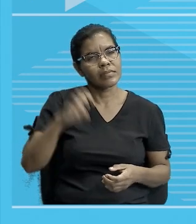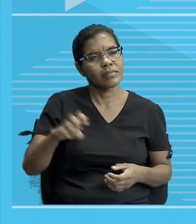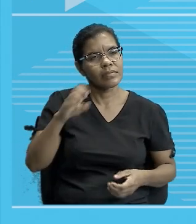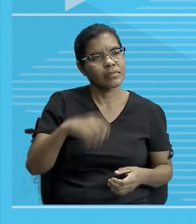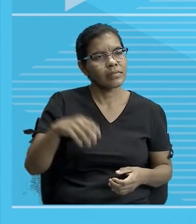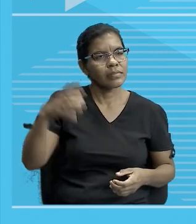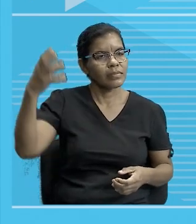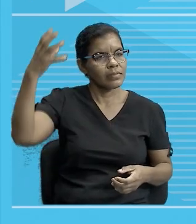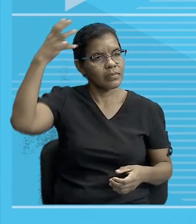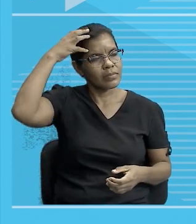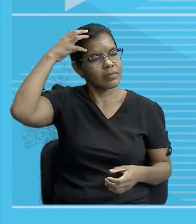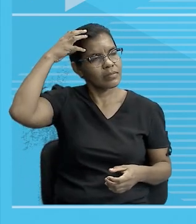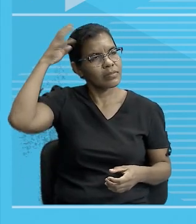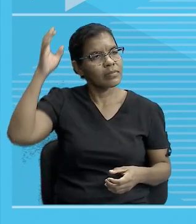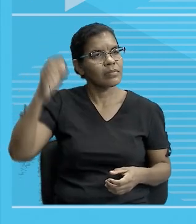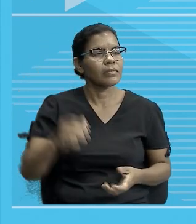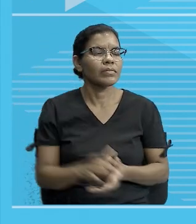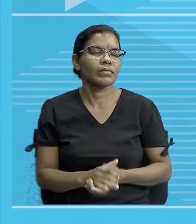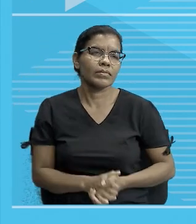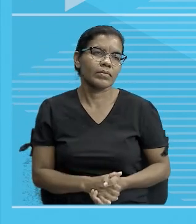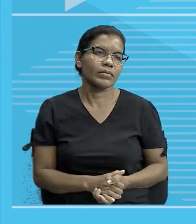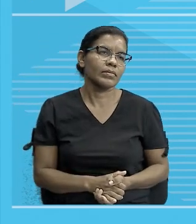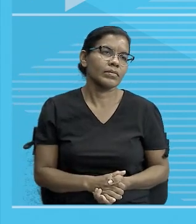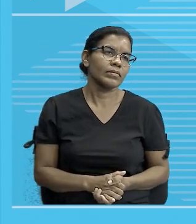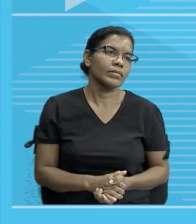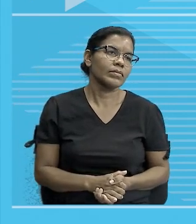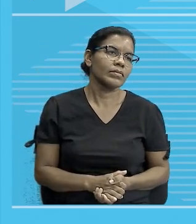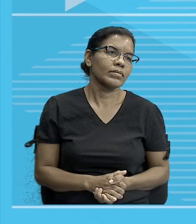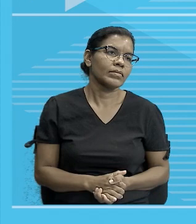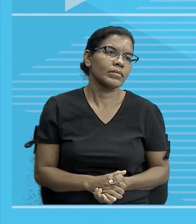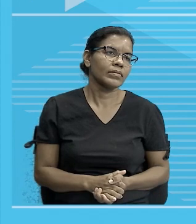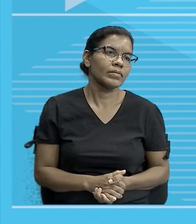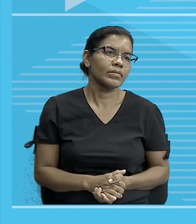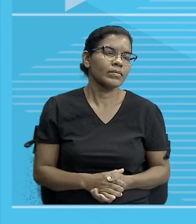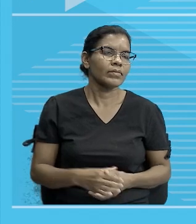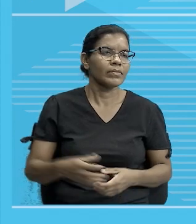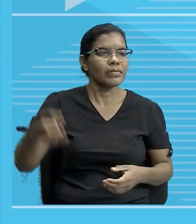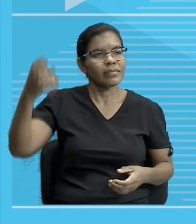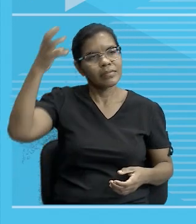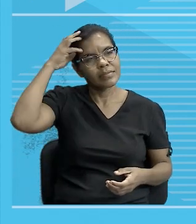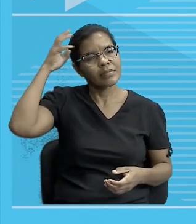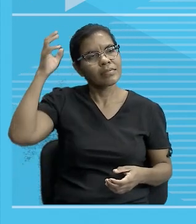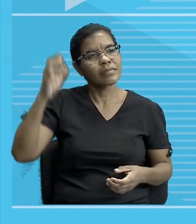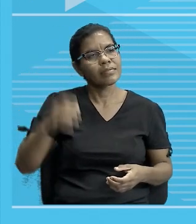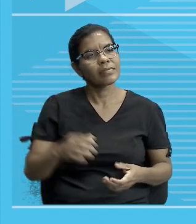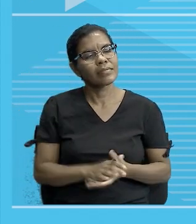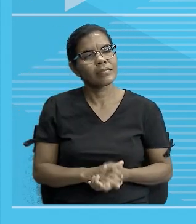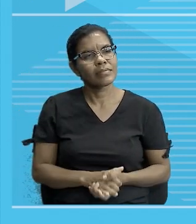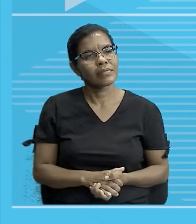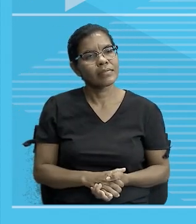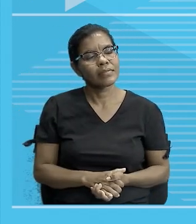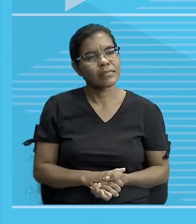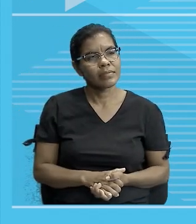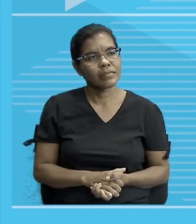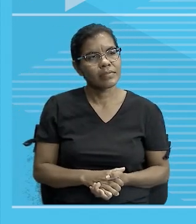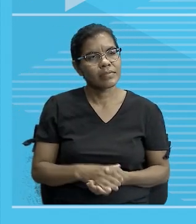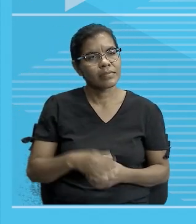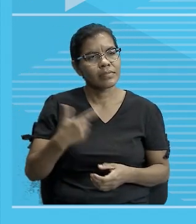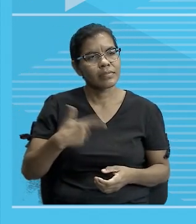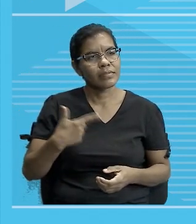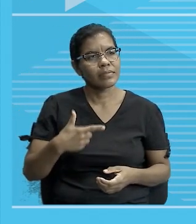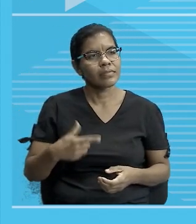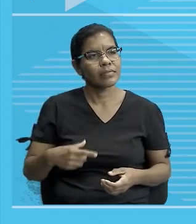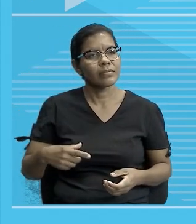nobreza. O primeiro estado é o clero. Nobreza. Conta pra mãe dele, Kiko. O primeiro estado é o clero. O